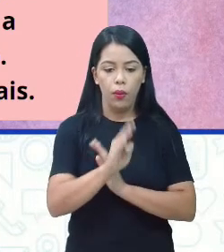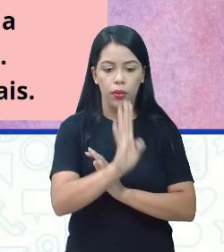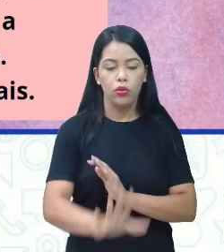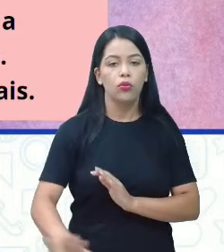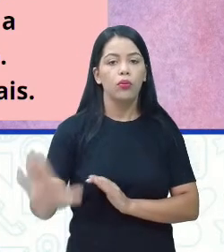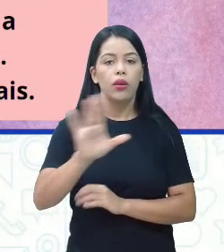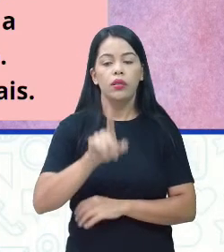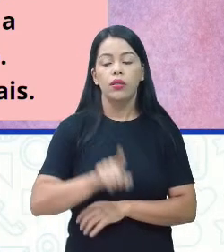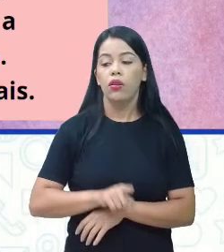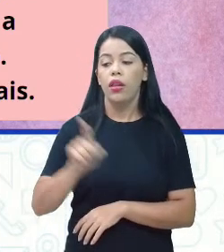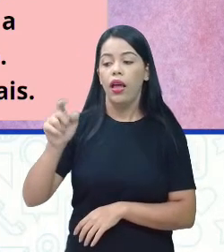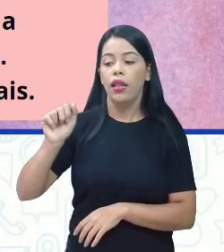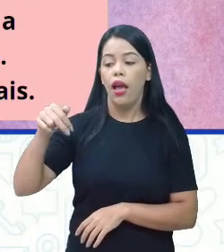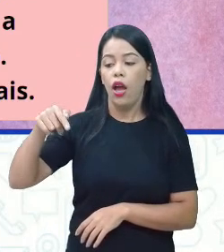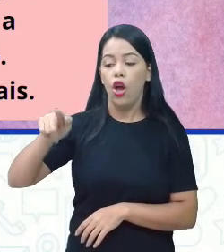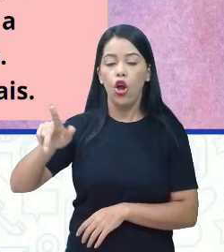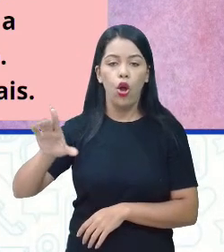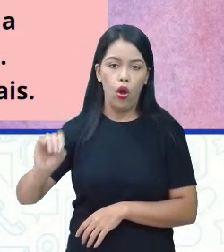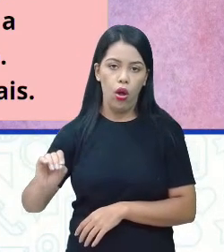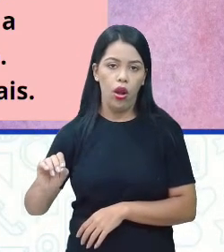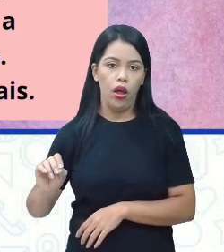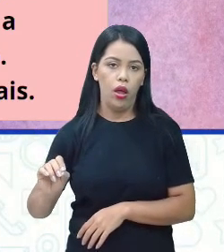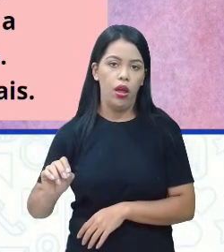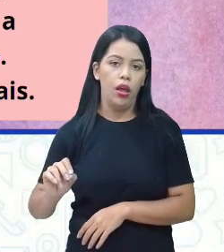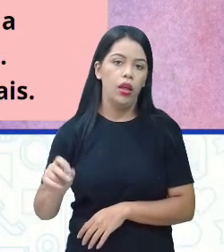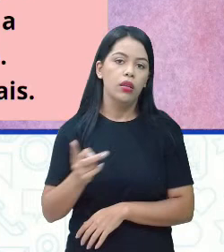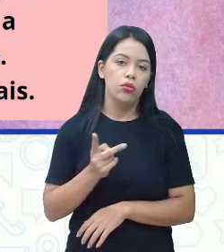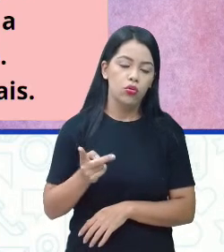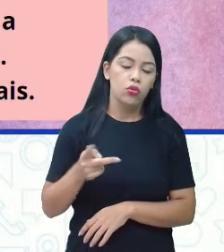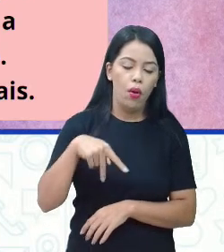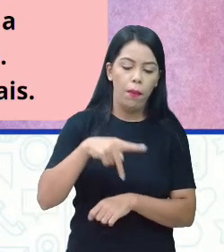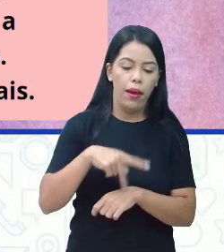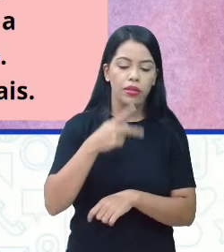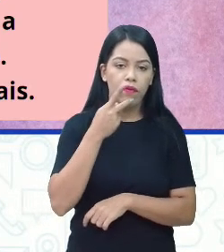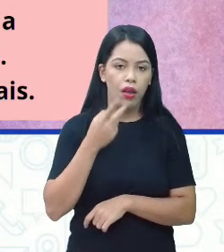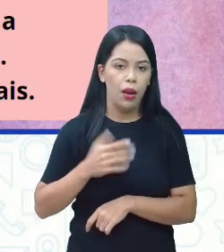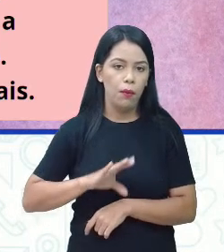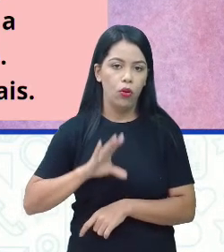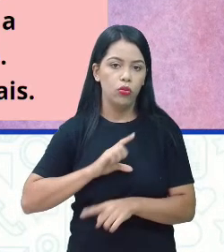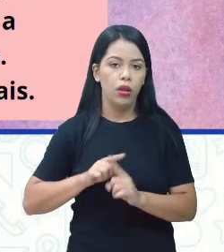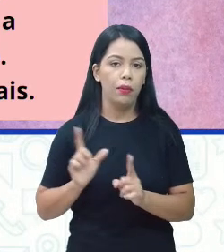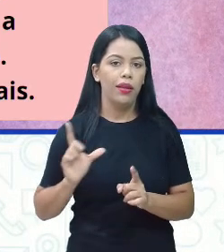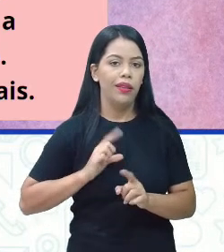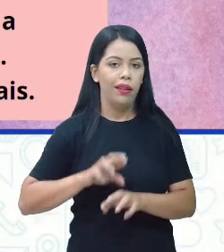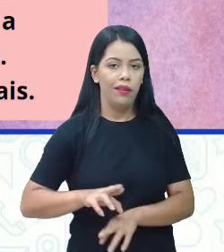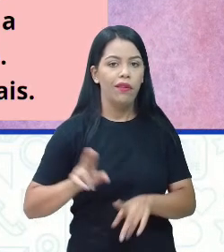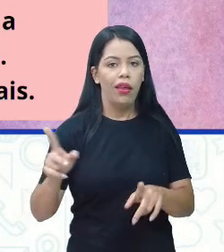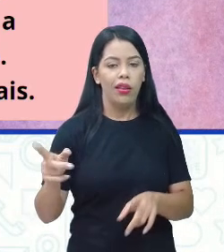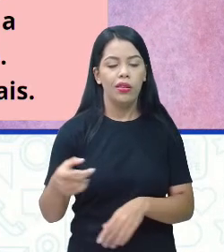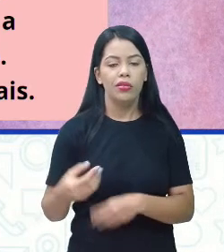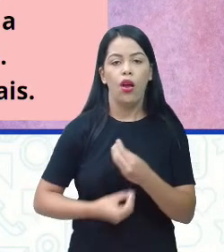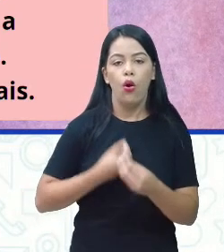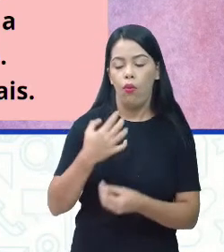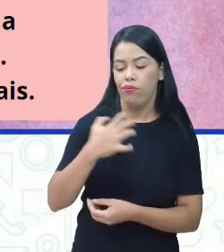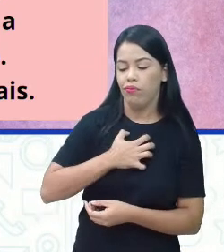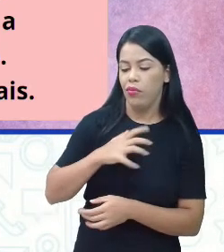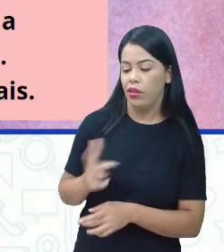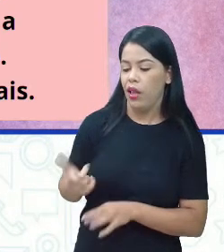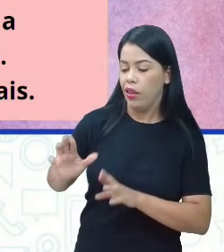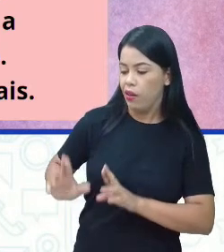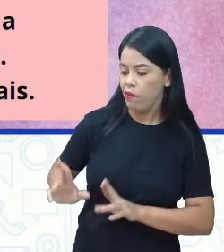fala-se português, mas há diferenças imensas entre cada fala. Inclusive, essa diferença entre os